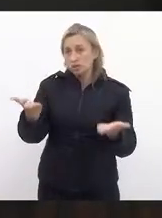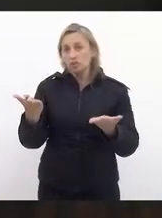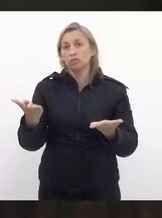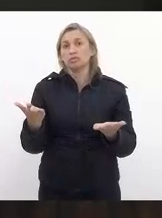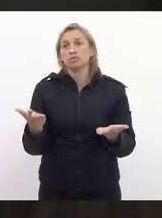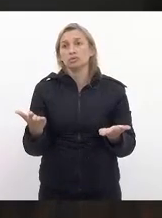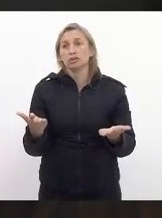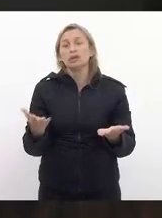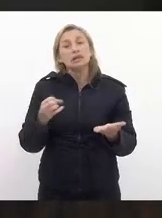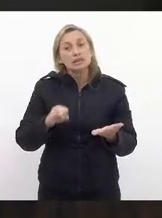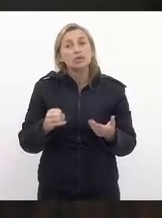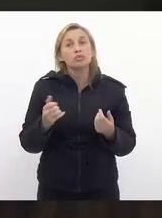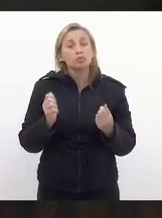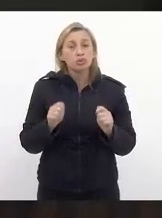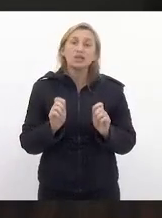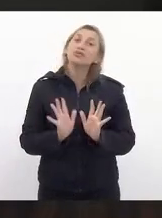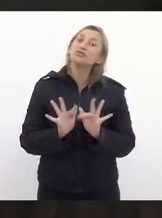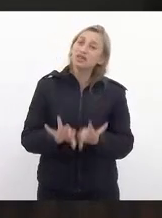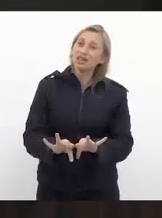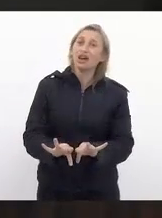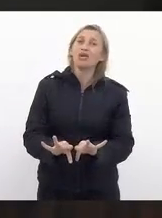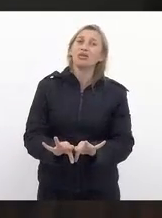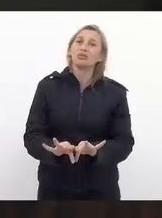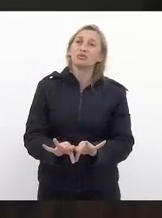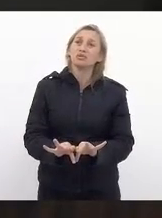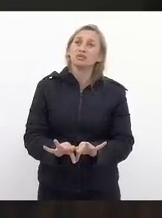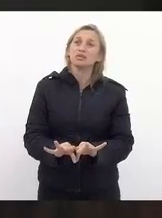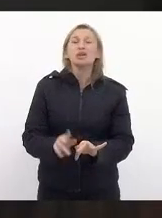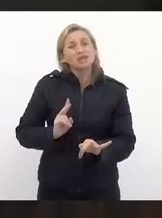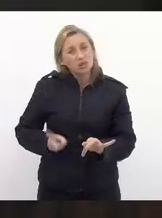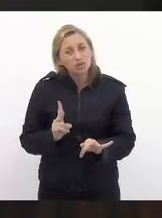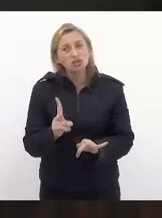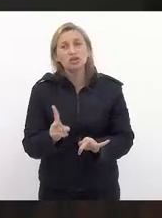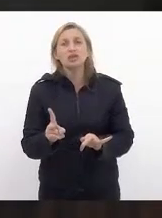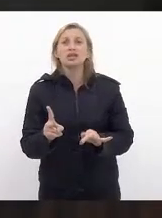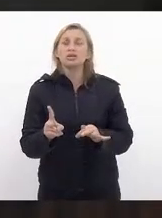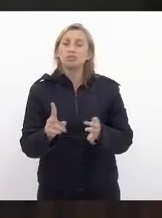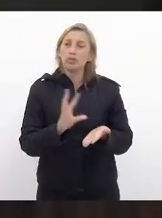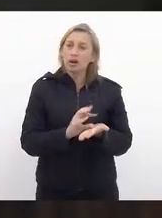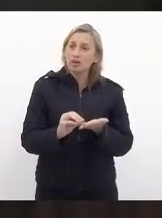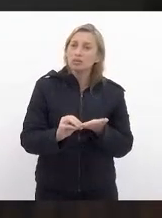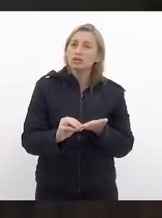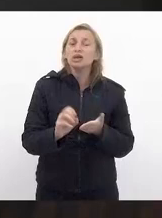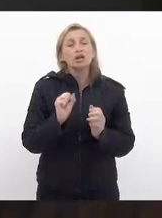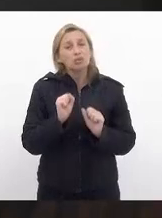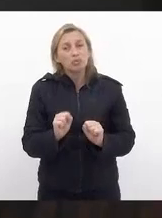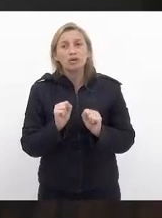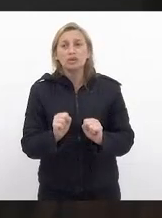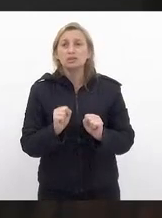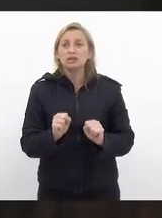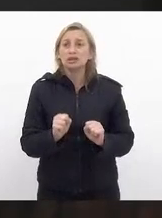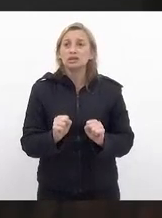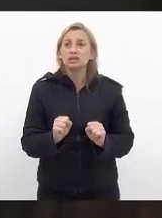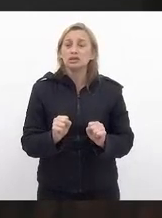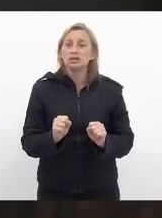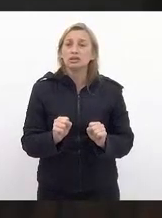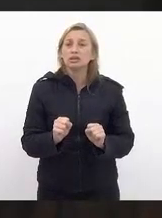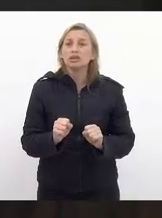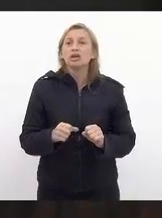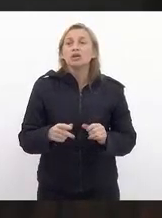celular se puder até o final para que a gente de continuidade da pauta e a gente possa trazer o